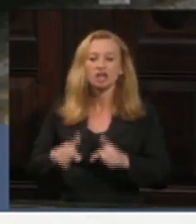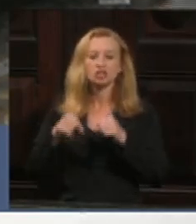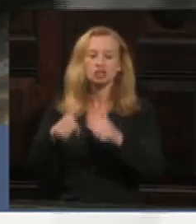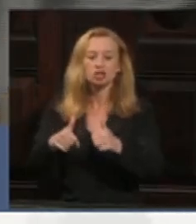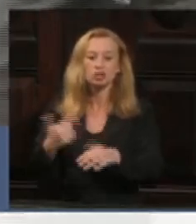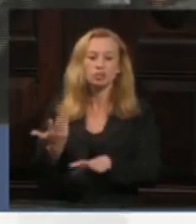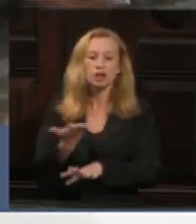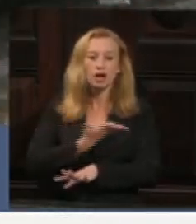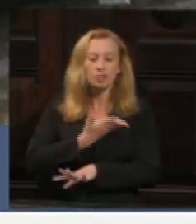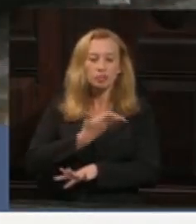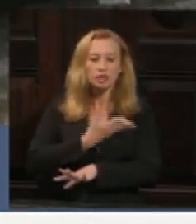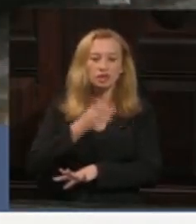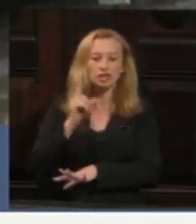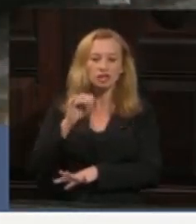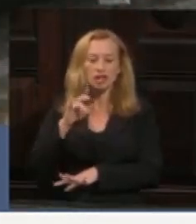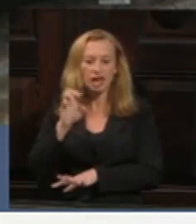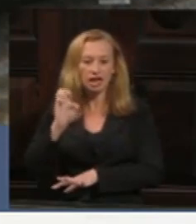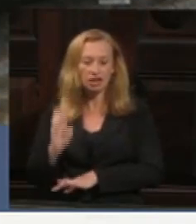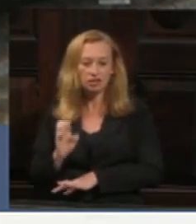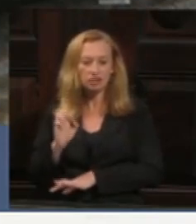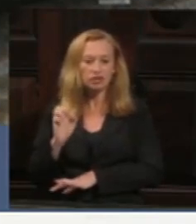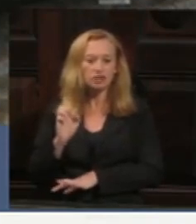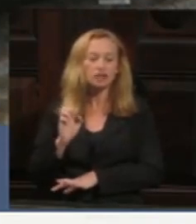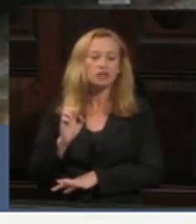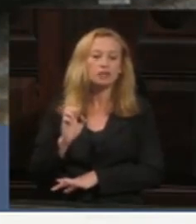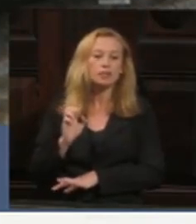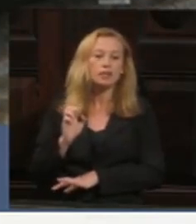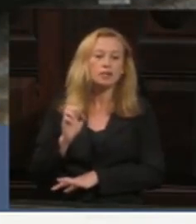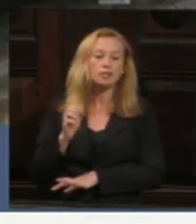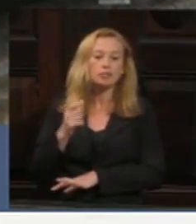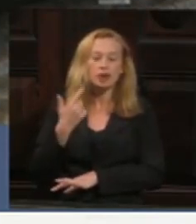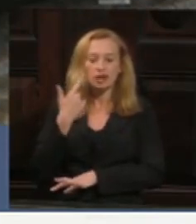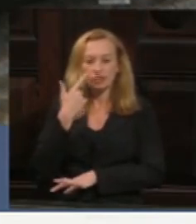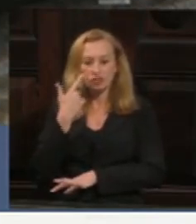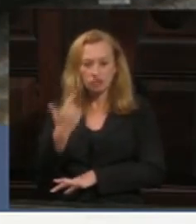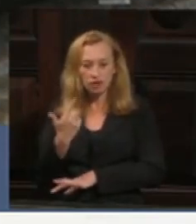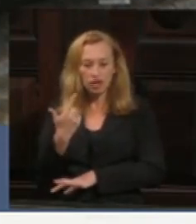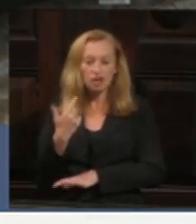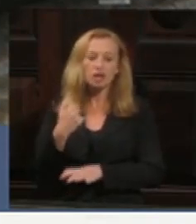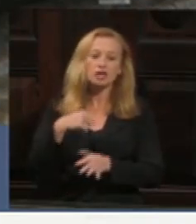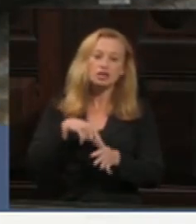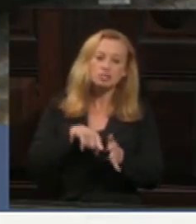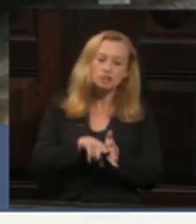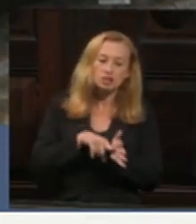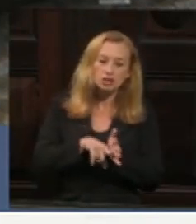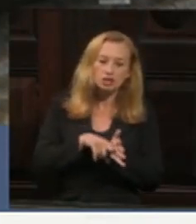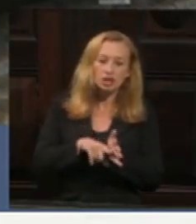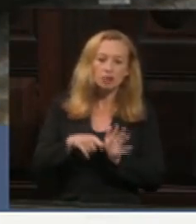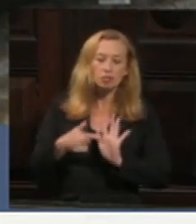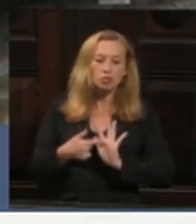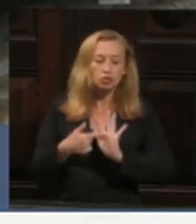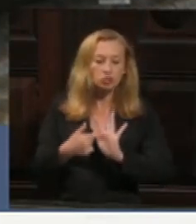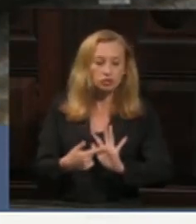uma investigação específica da Desarme para identificar a rota e